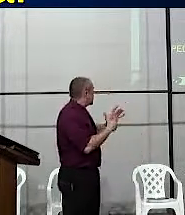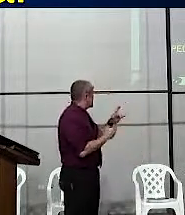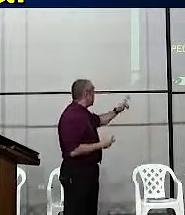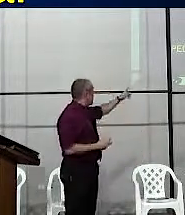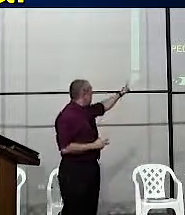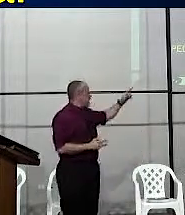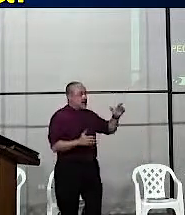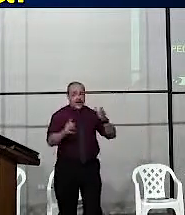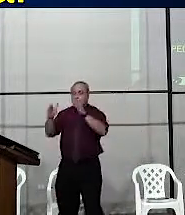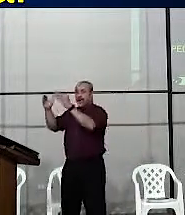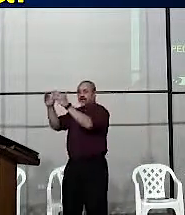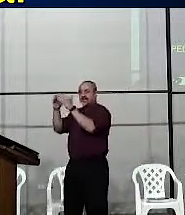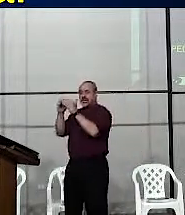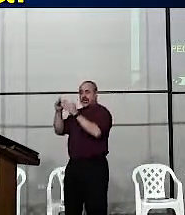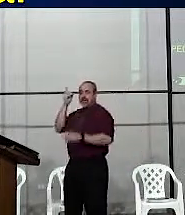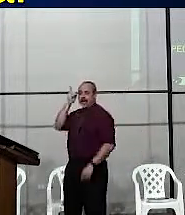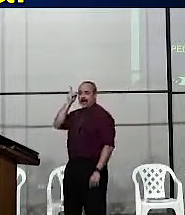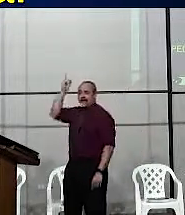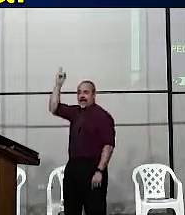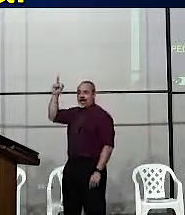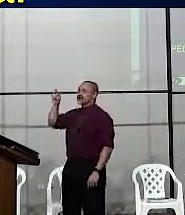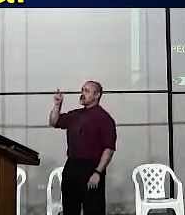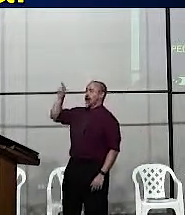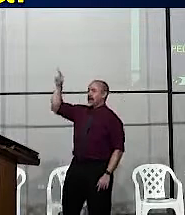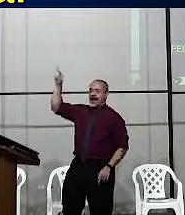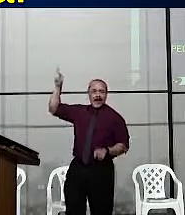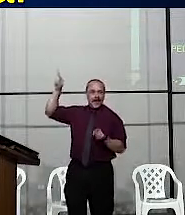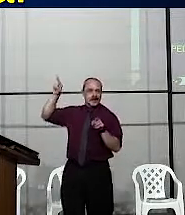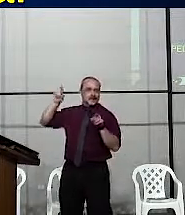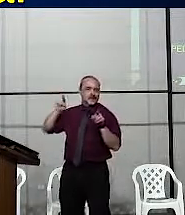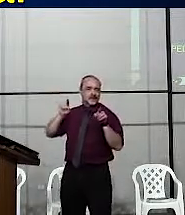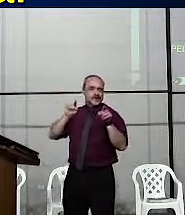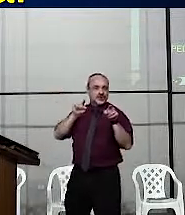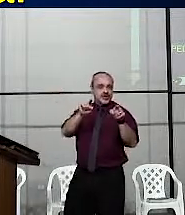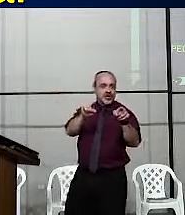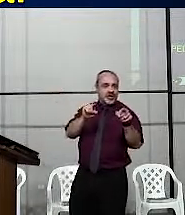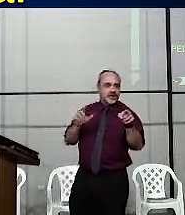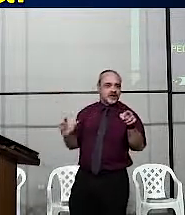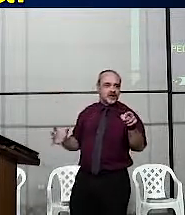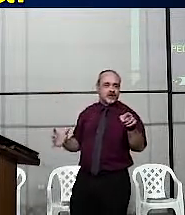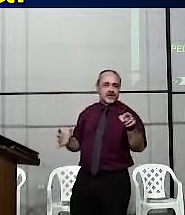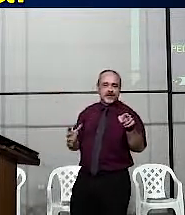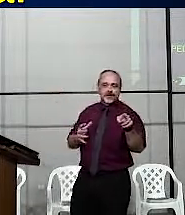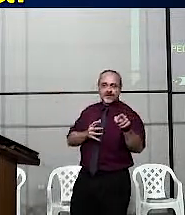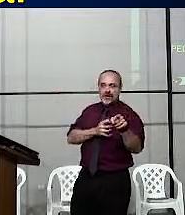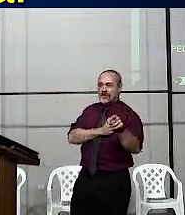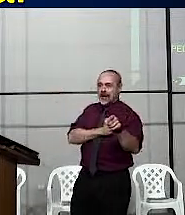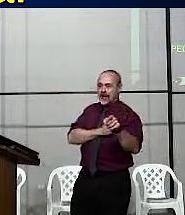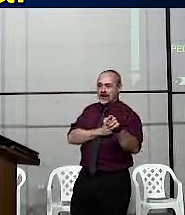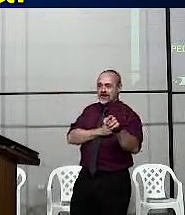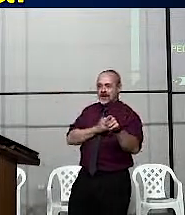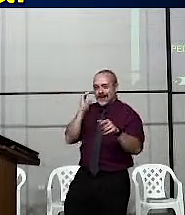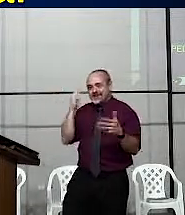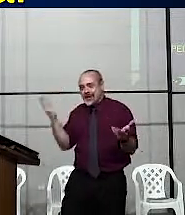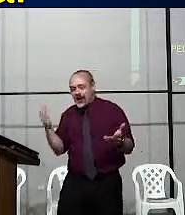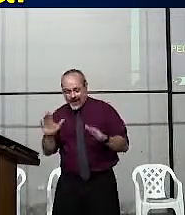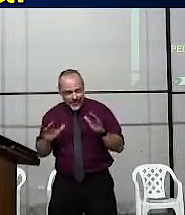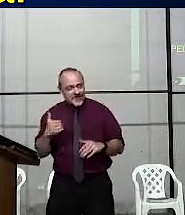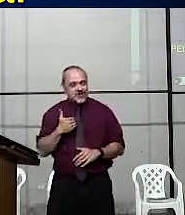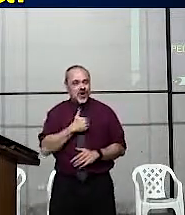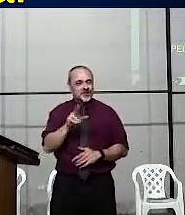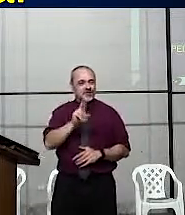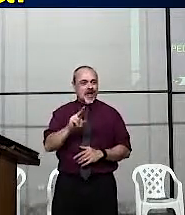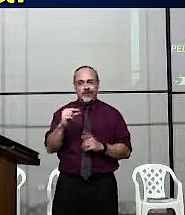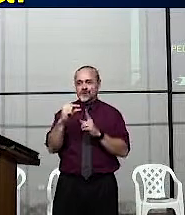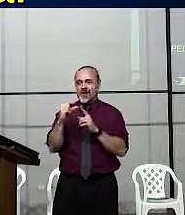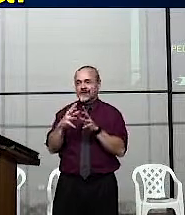Invocar significa pedir a Deus para Ele te salvar. Entendeu? Às